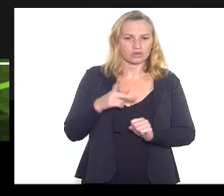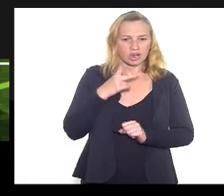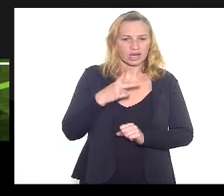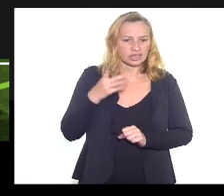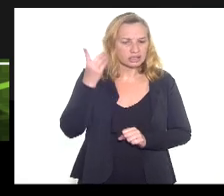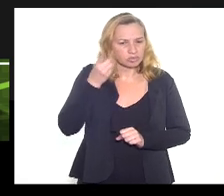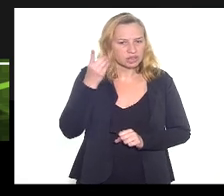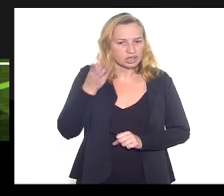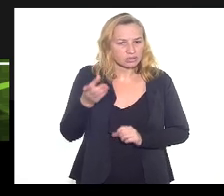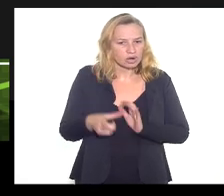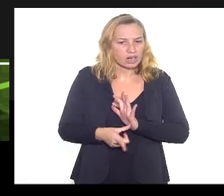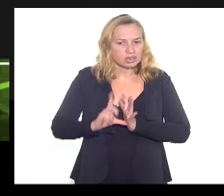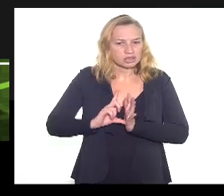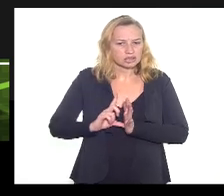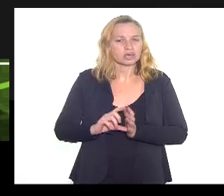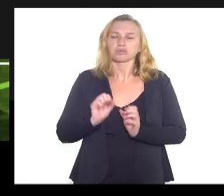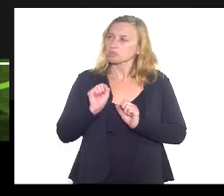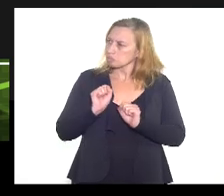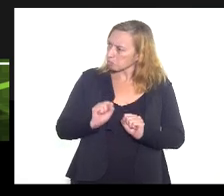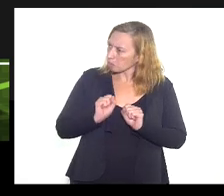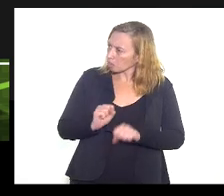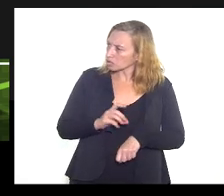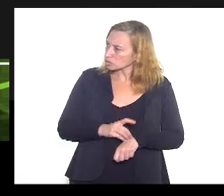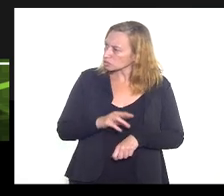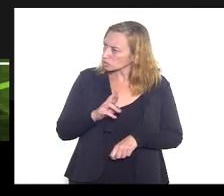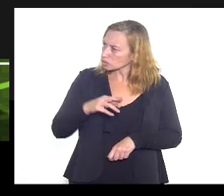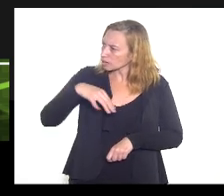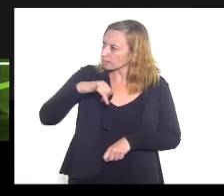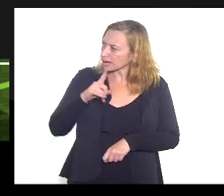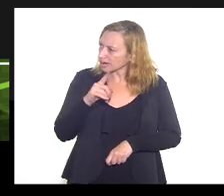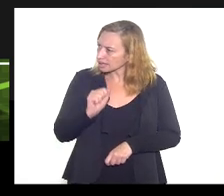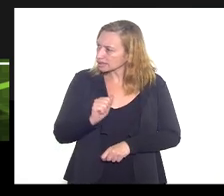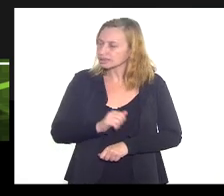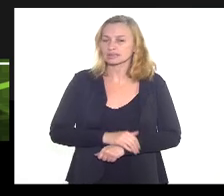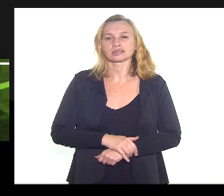a palavrinha antes? Pode, doutora Magda Chambéa.